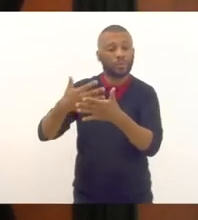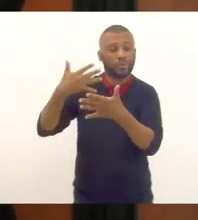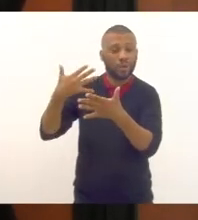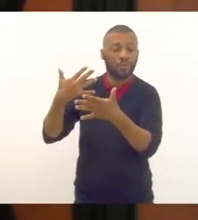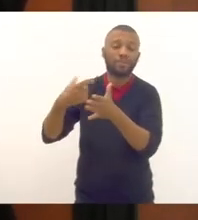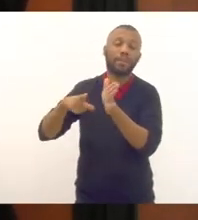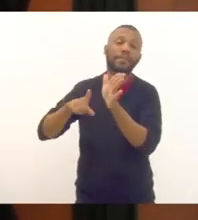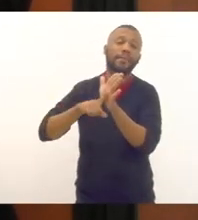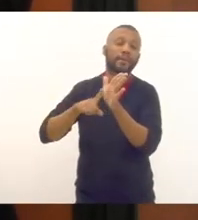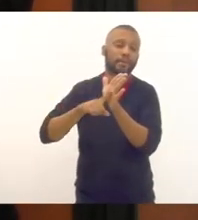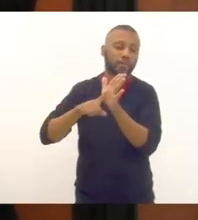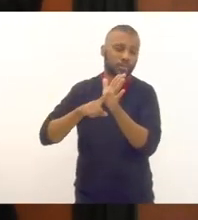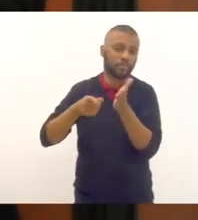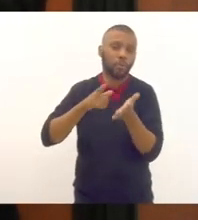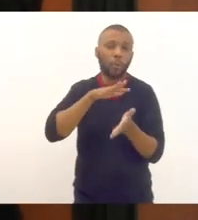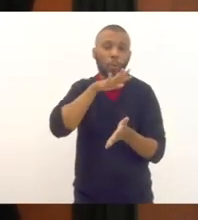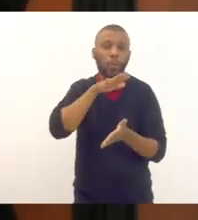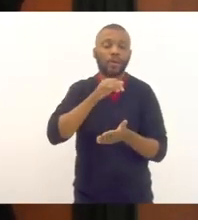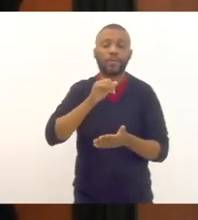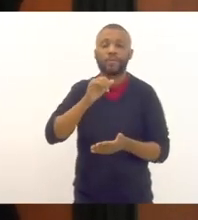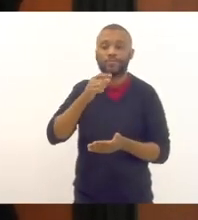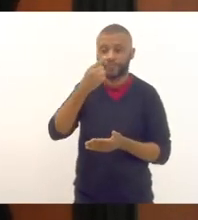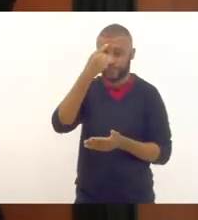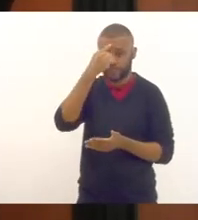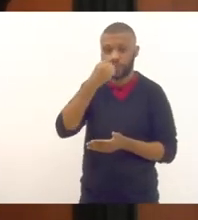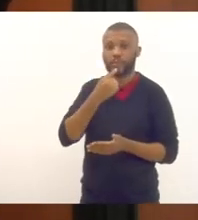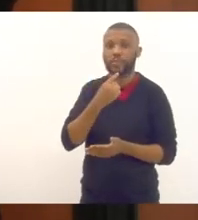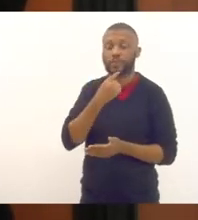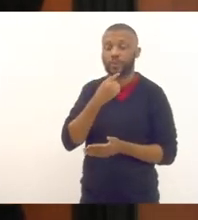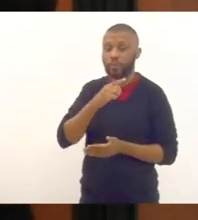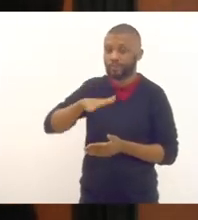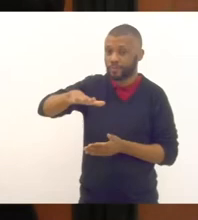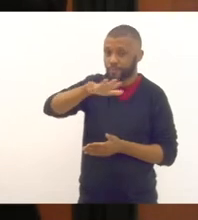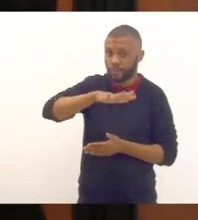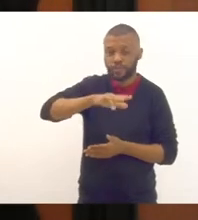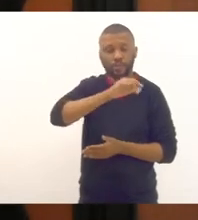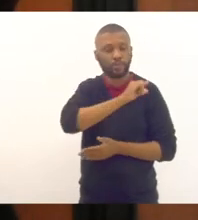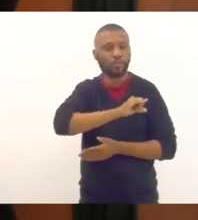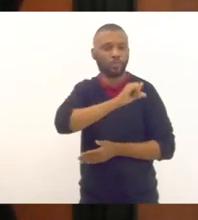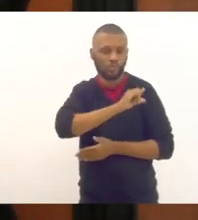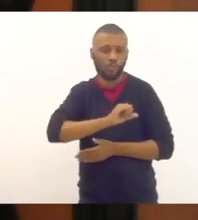demais. Para a imagem não só do Rio de Janeiro, como o Felipe